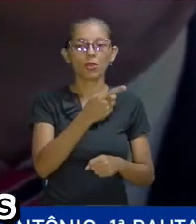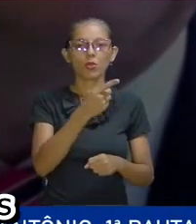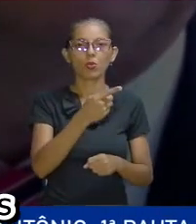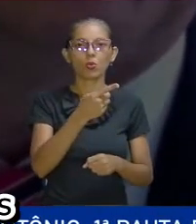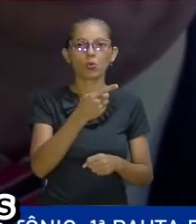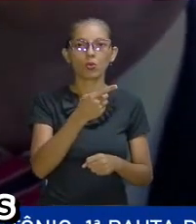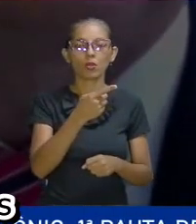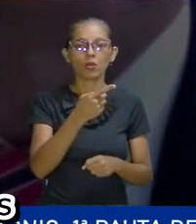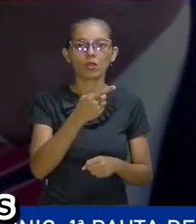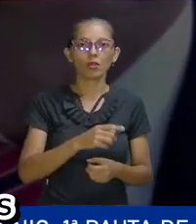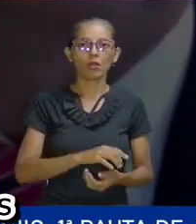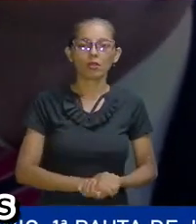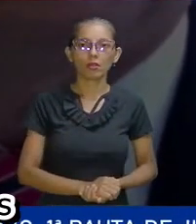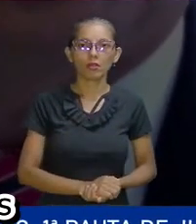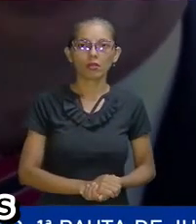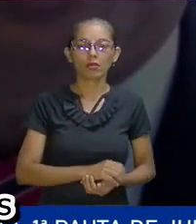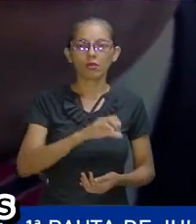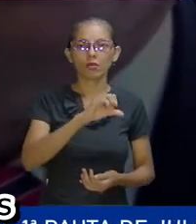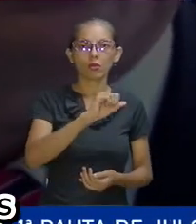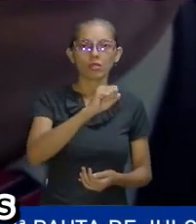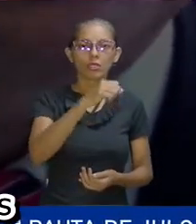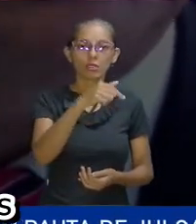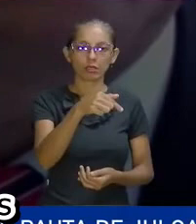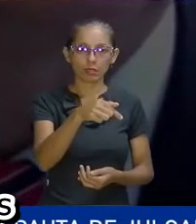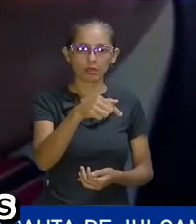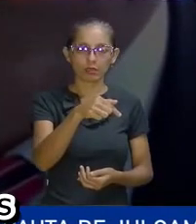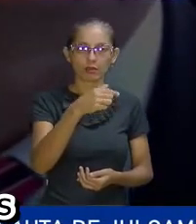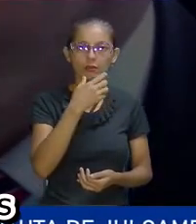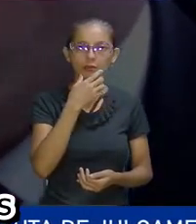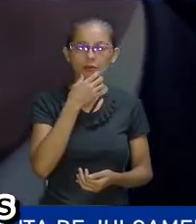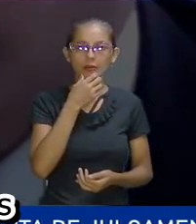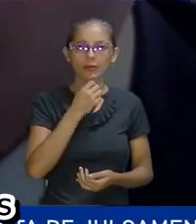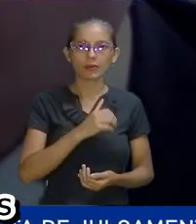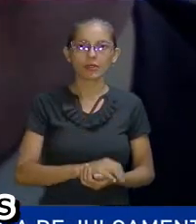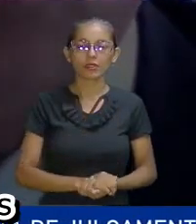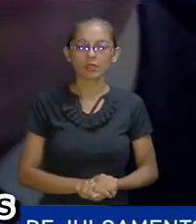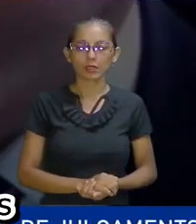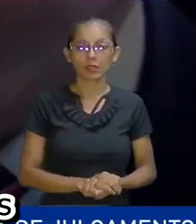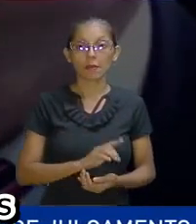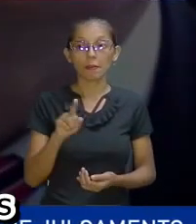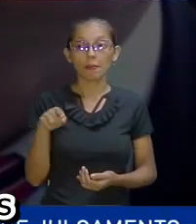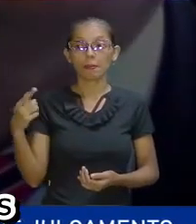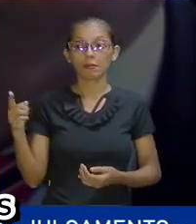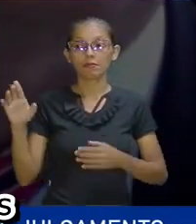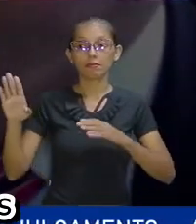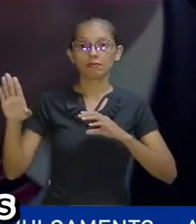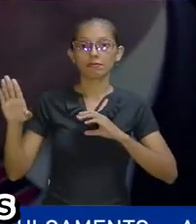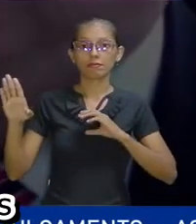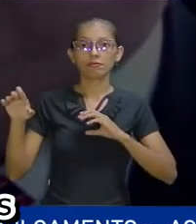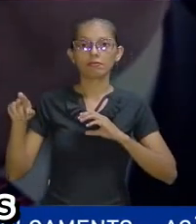7,9%, enquanto a candidata Zeneide teve